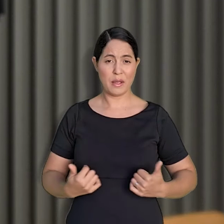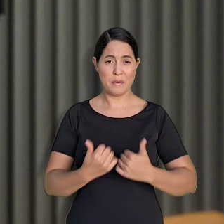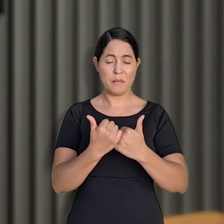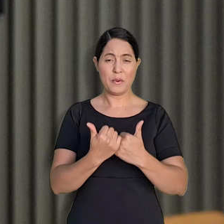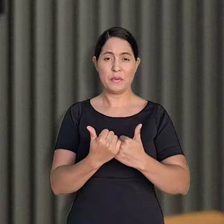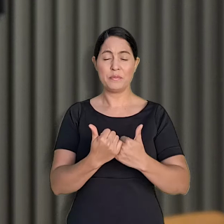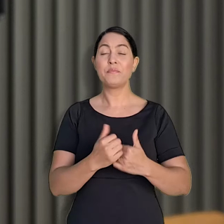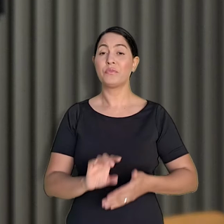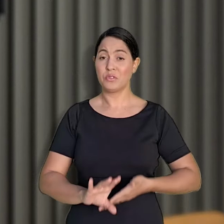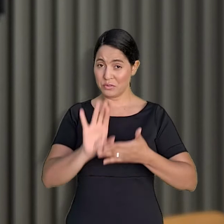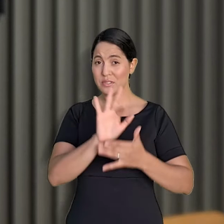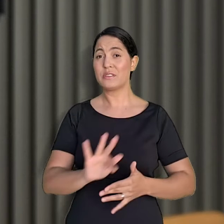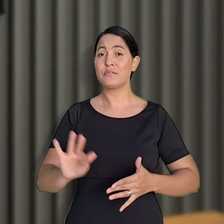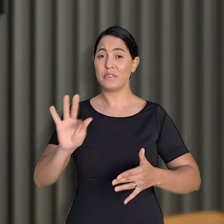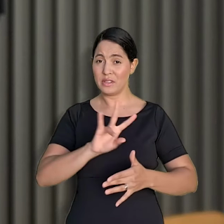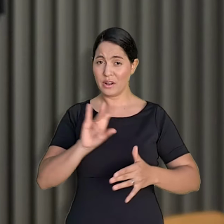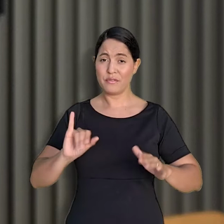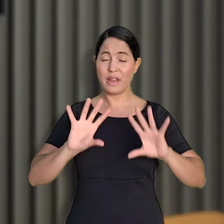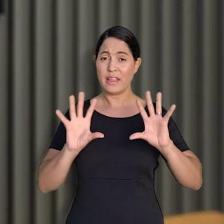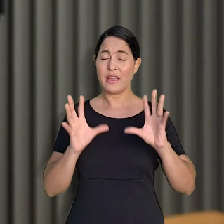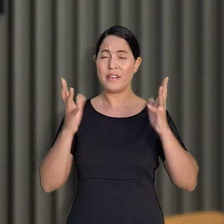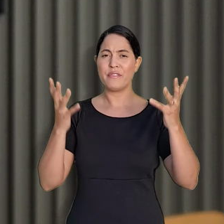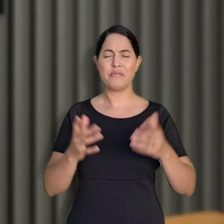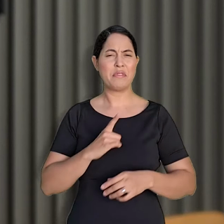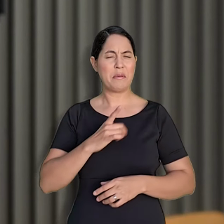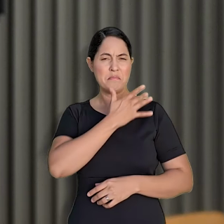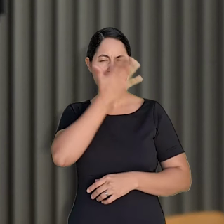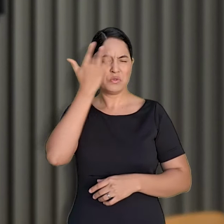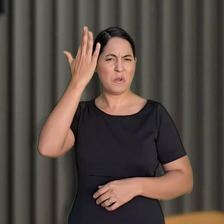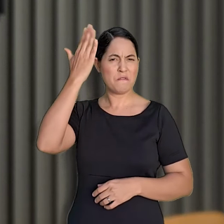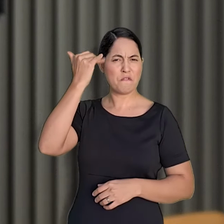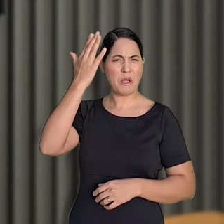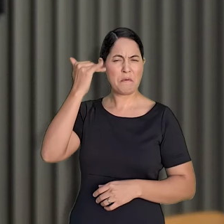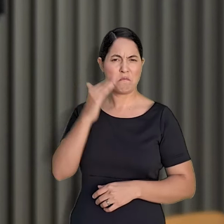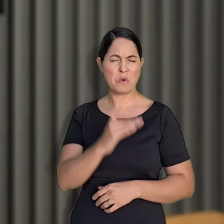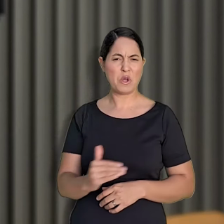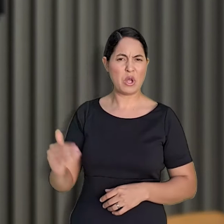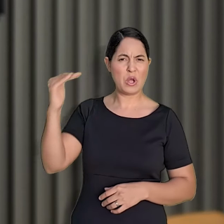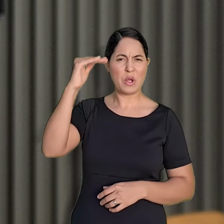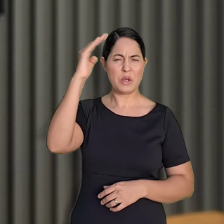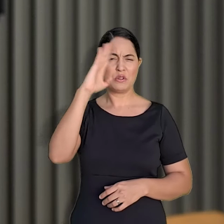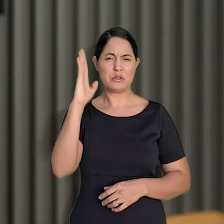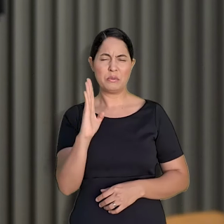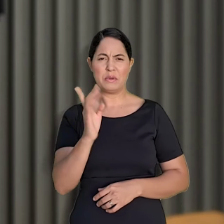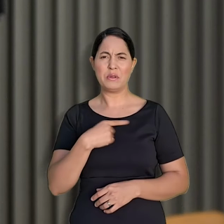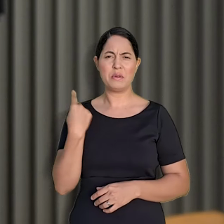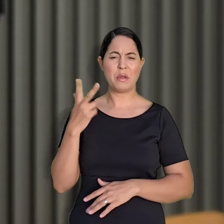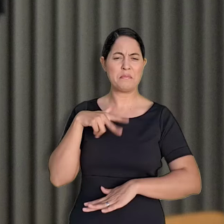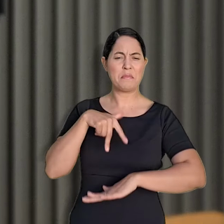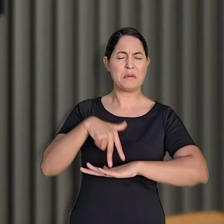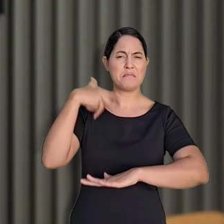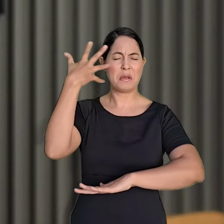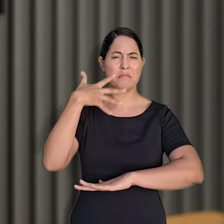Conselho Federal da OAB reunirá grandes autoridades do país para fazer um balanço histórico das nossas prerrogativas. E mais do